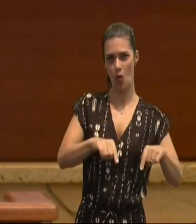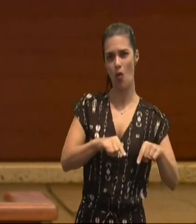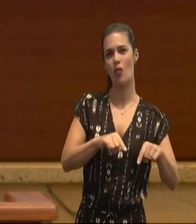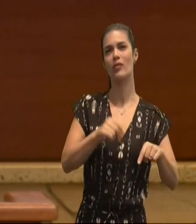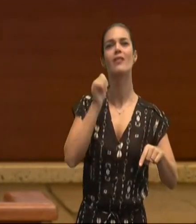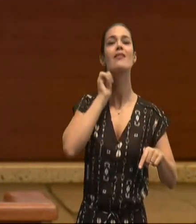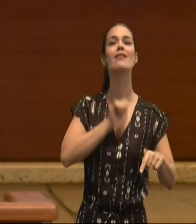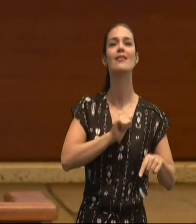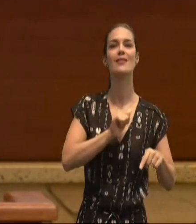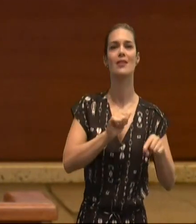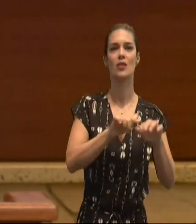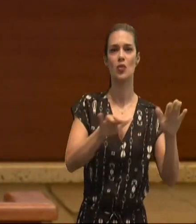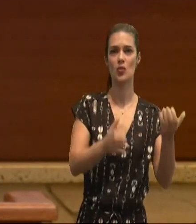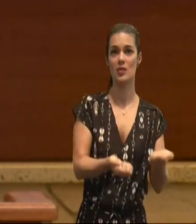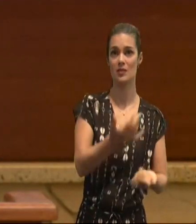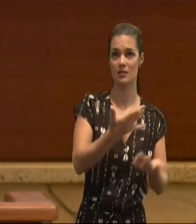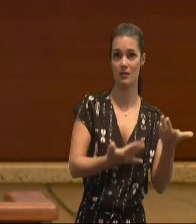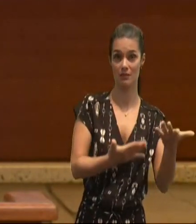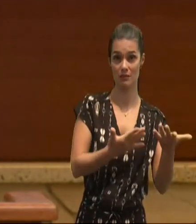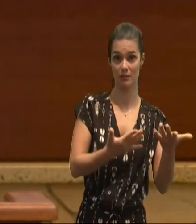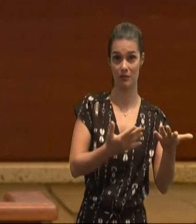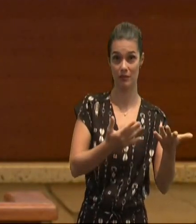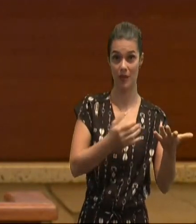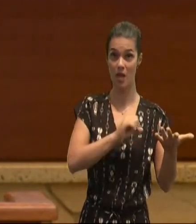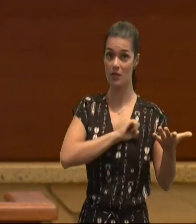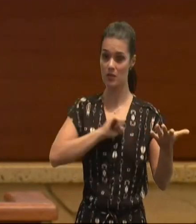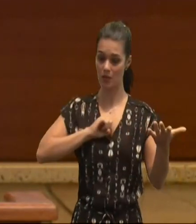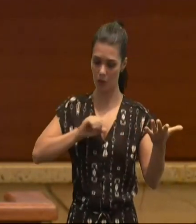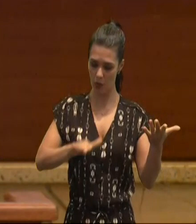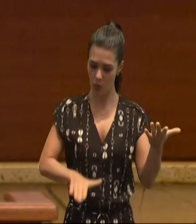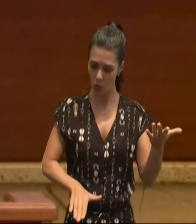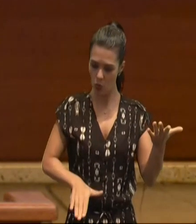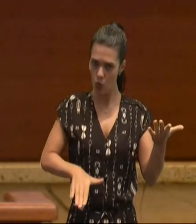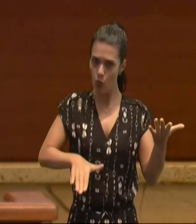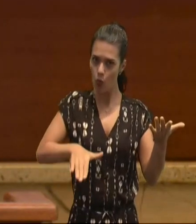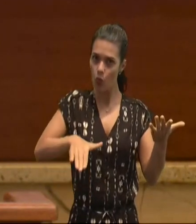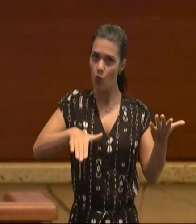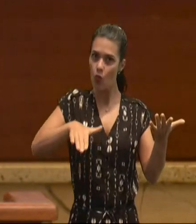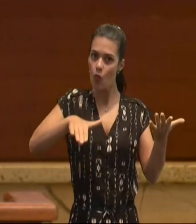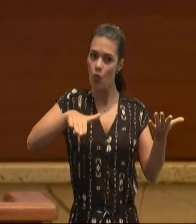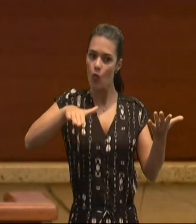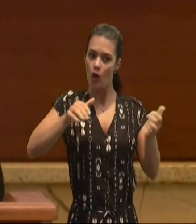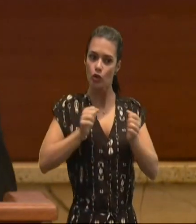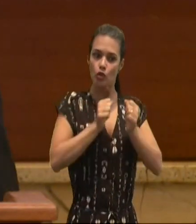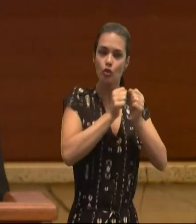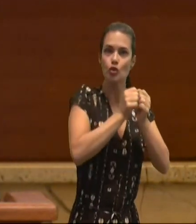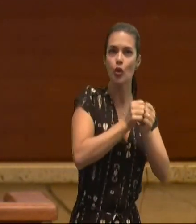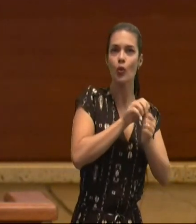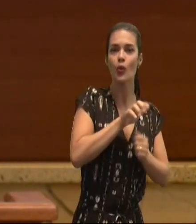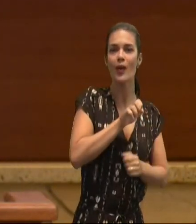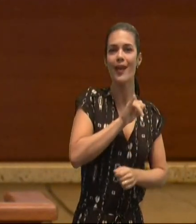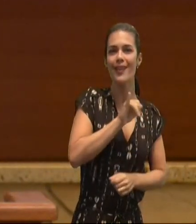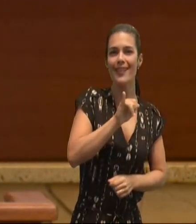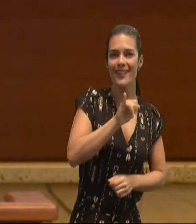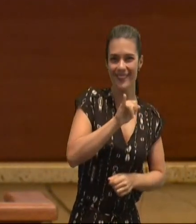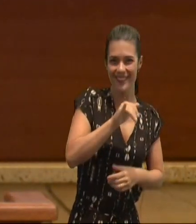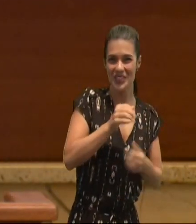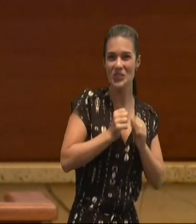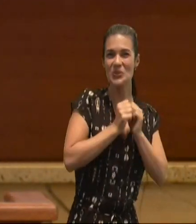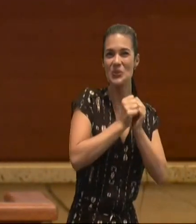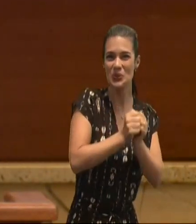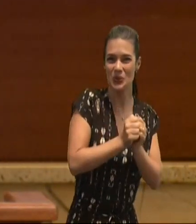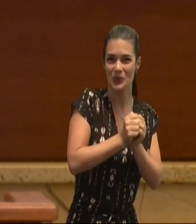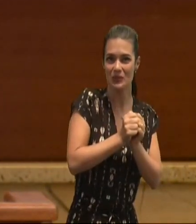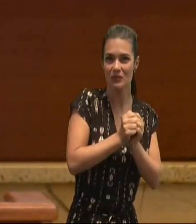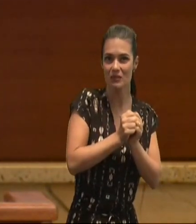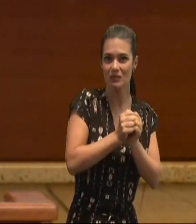Samuel cresce e passa também a atuar juntamente com Eli. E Samuel traz uma palavra de